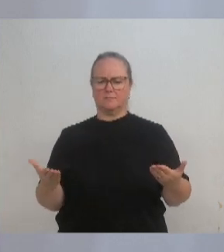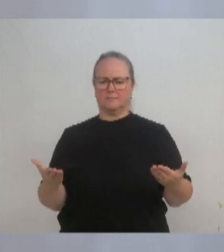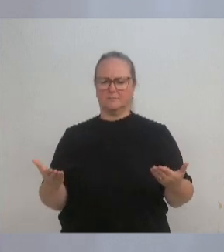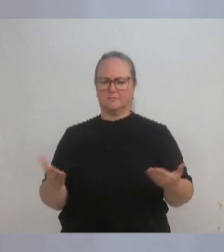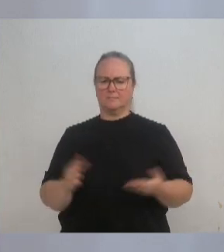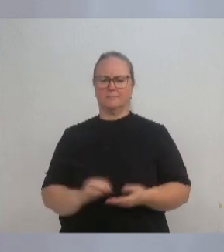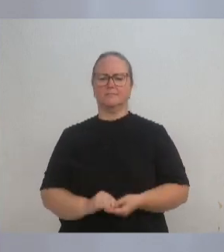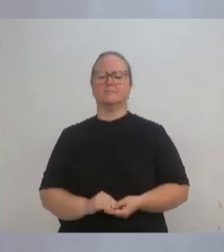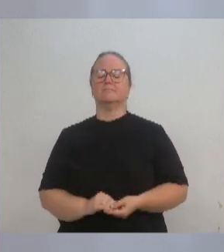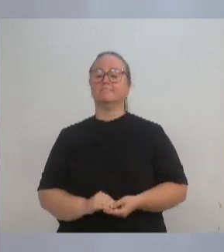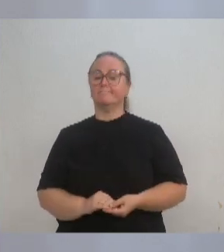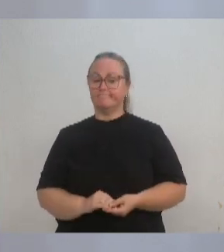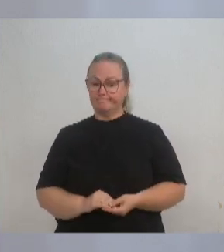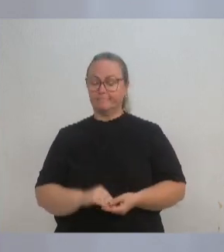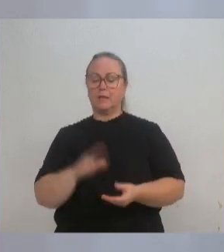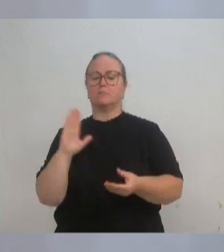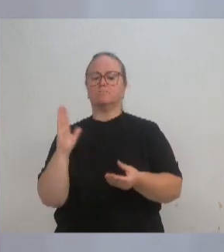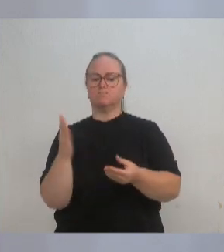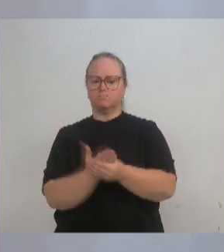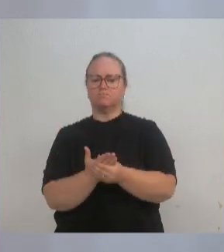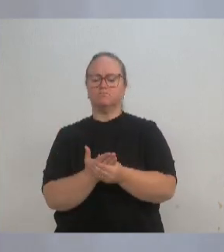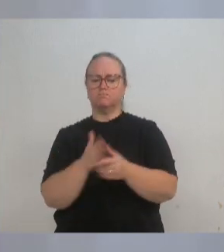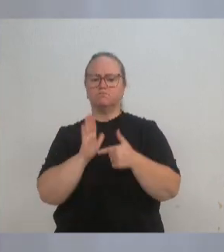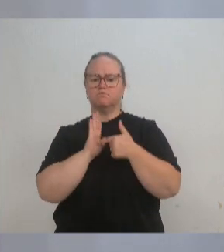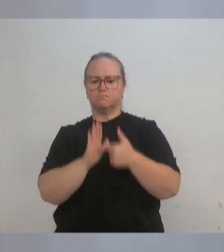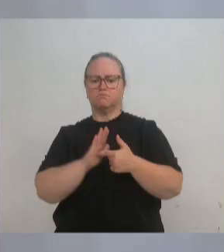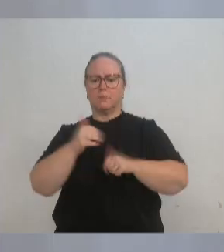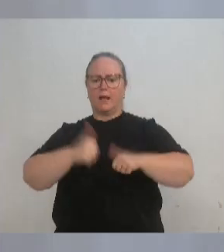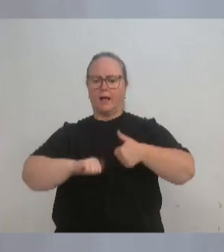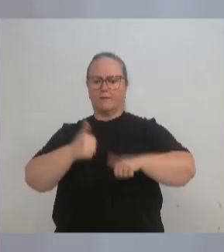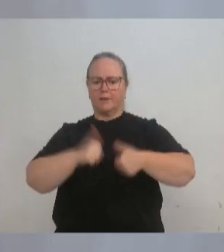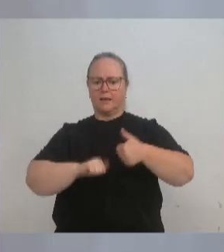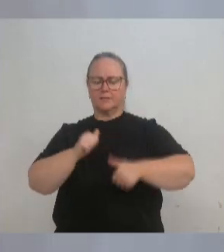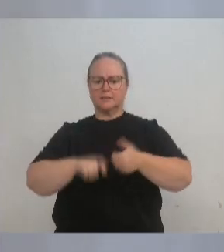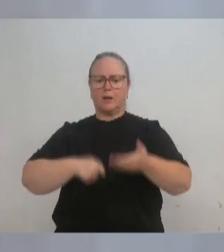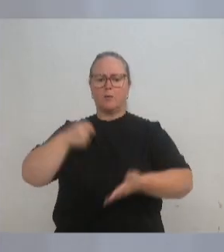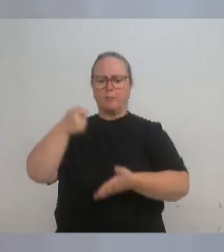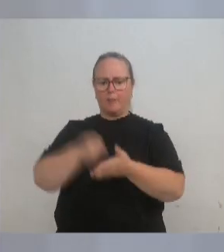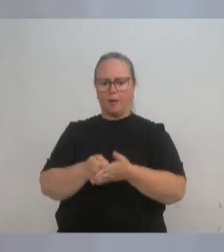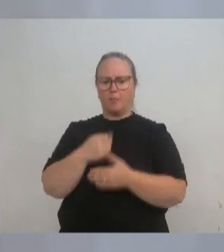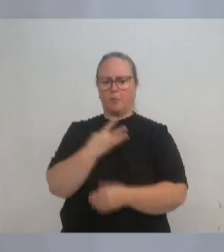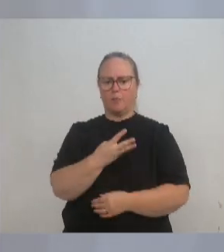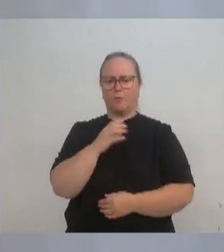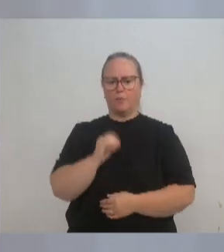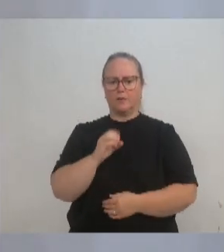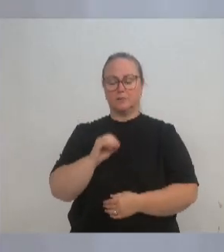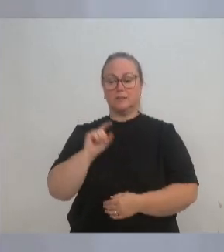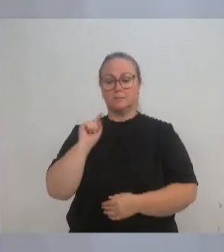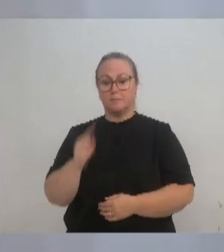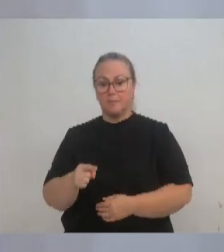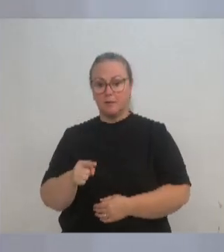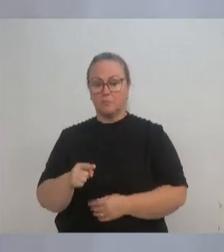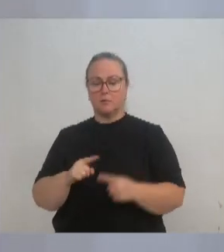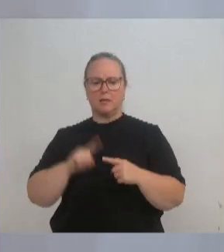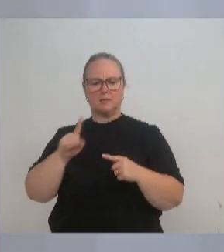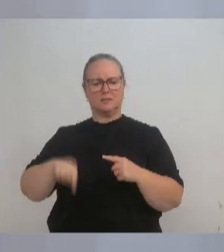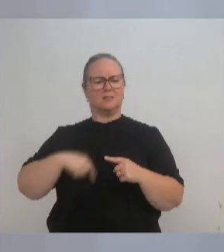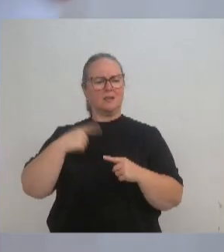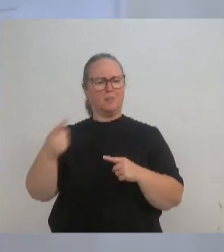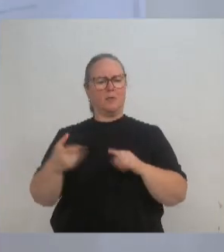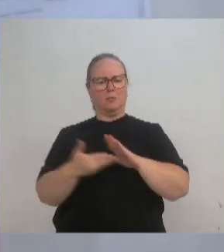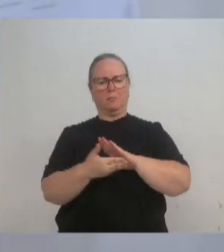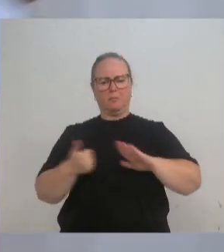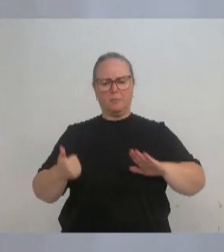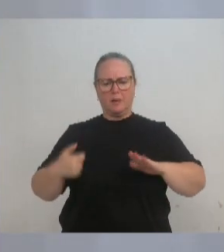Teve que ingressar na justiça, demonstrar a avaliação para pagar o ITBI de 400, e no momento que ele estava sendo desapropriado,